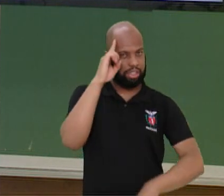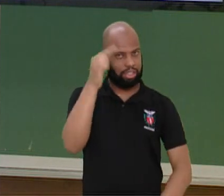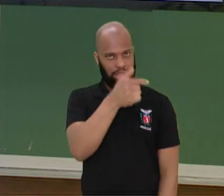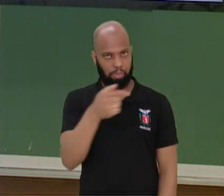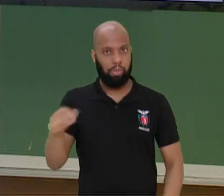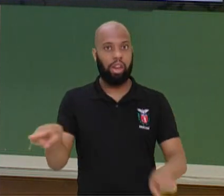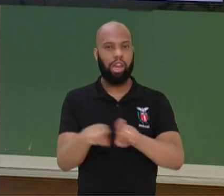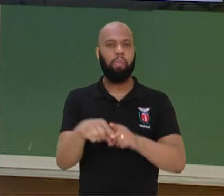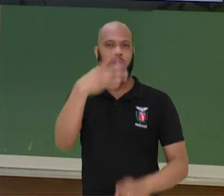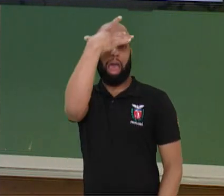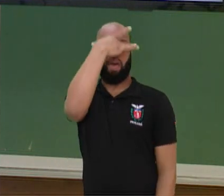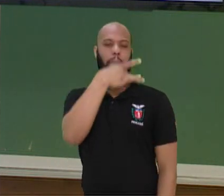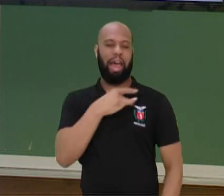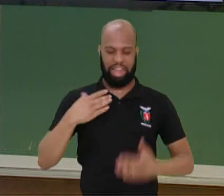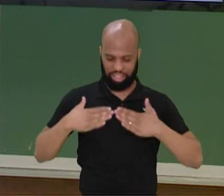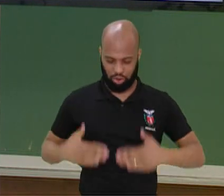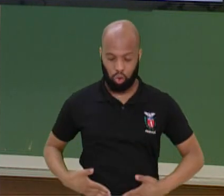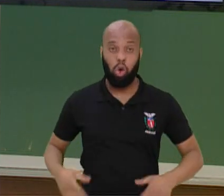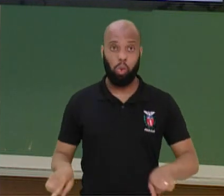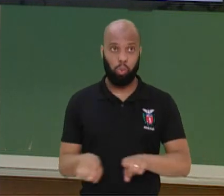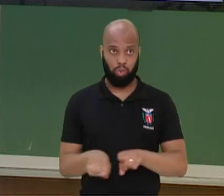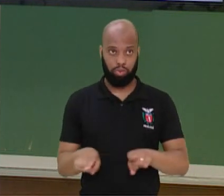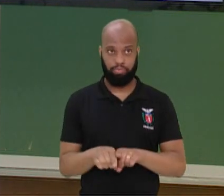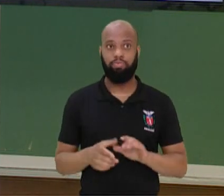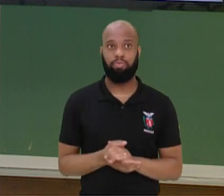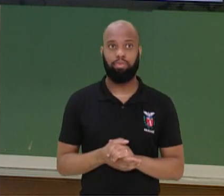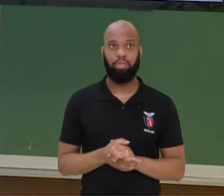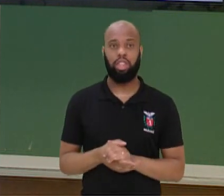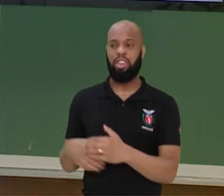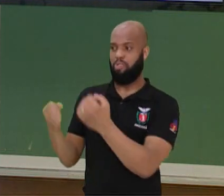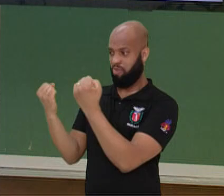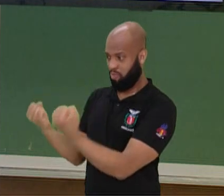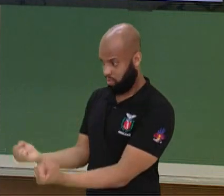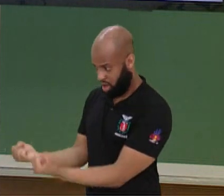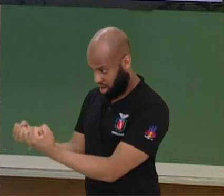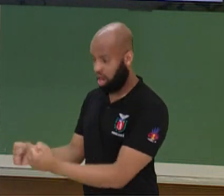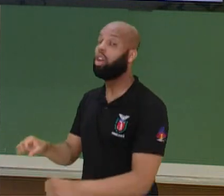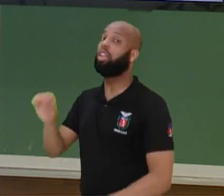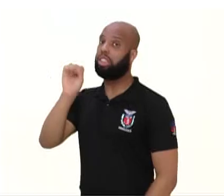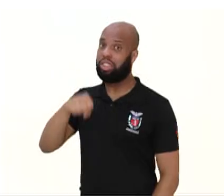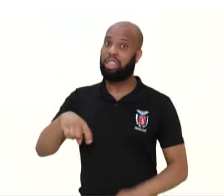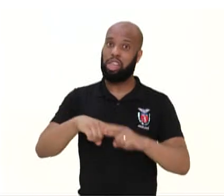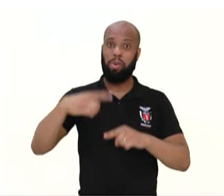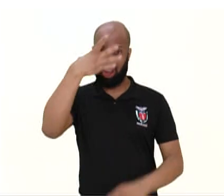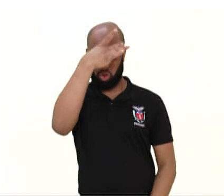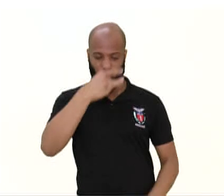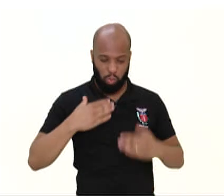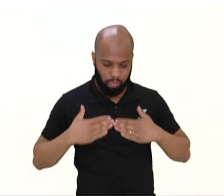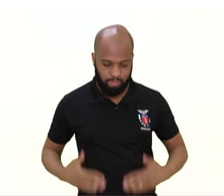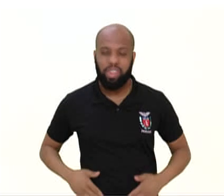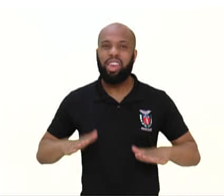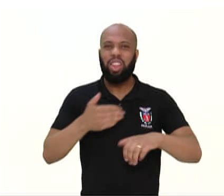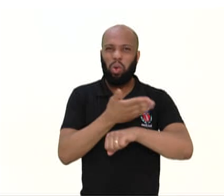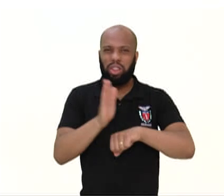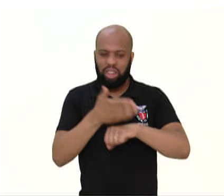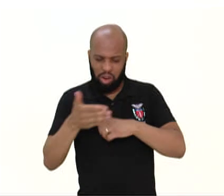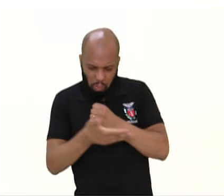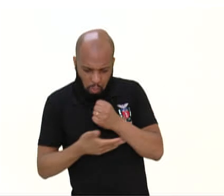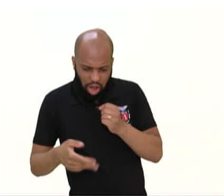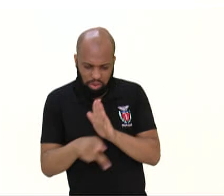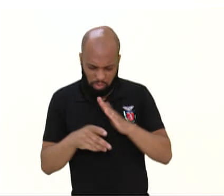carga. Frequência semanal e carga, sim, porém aparência física não. Então, um treino de musculação não deve se